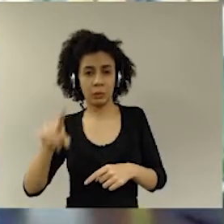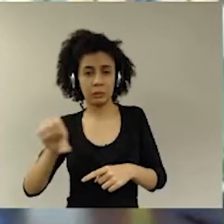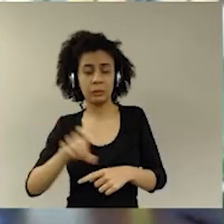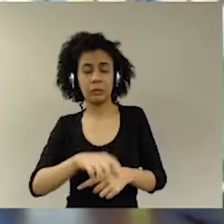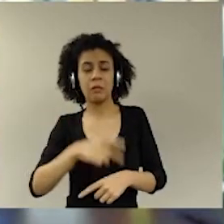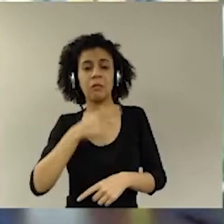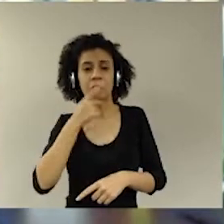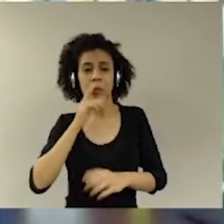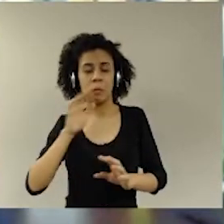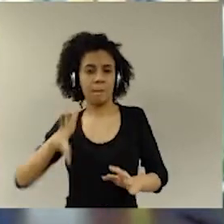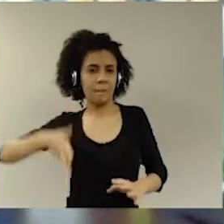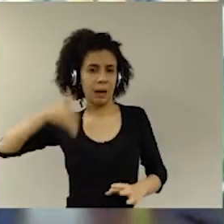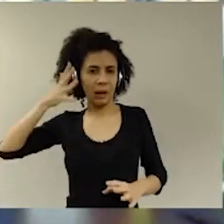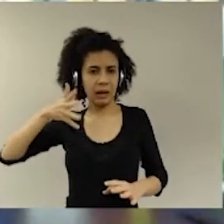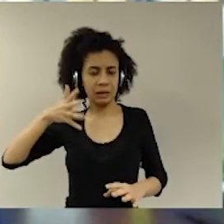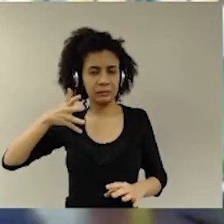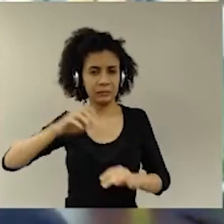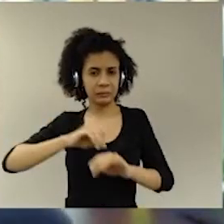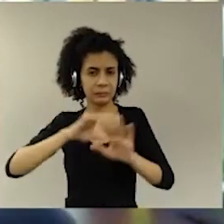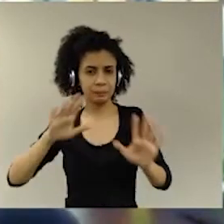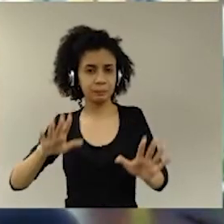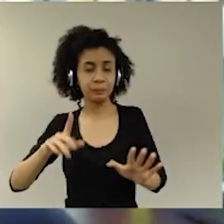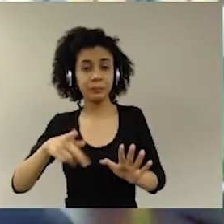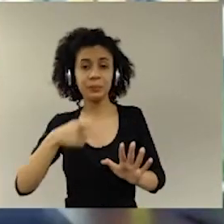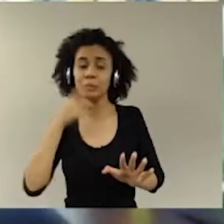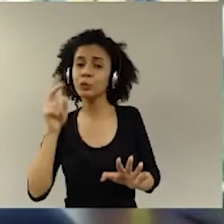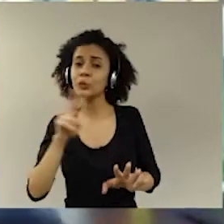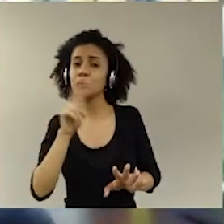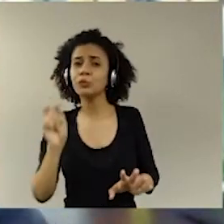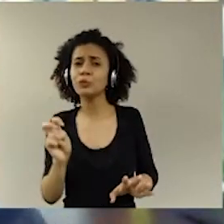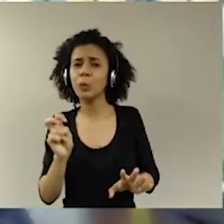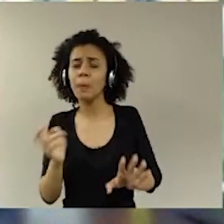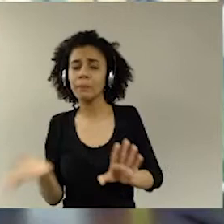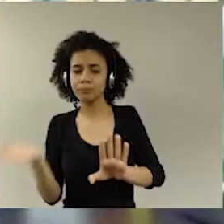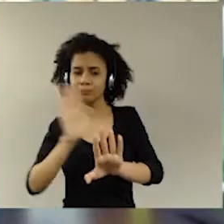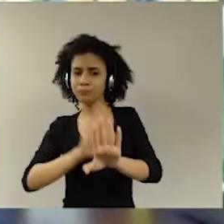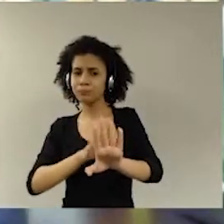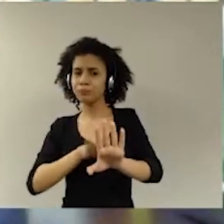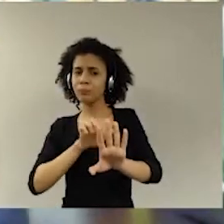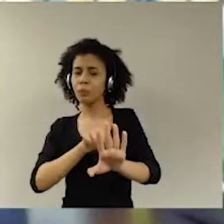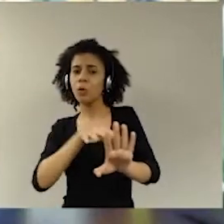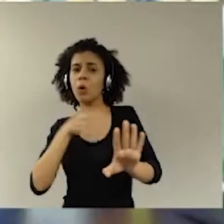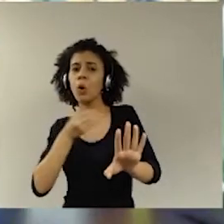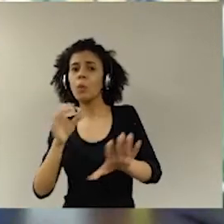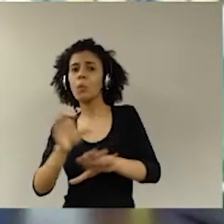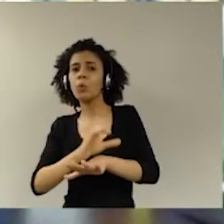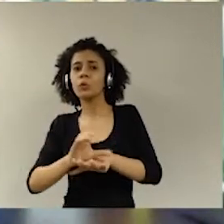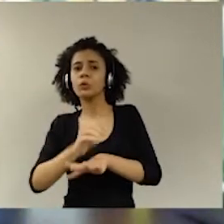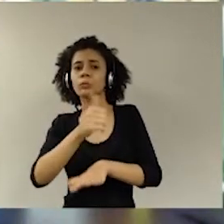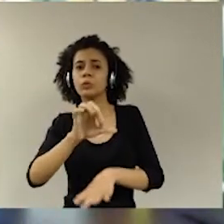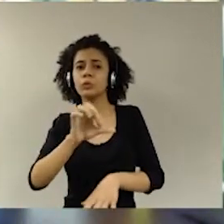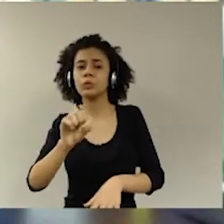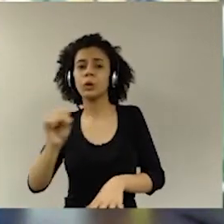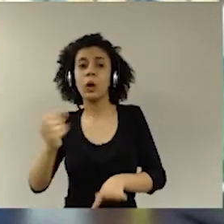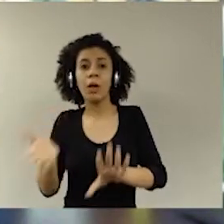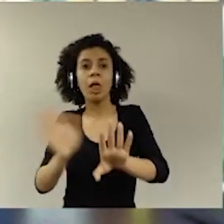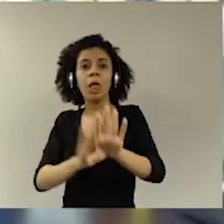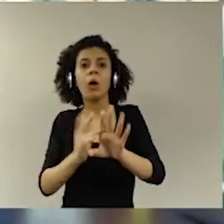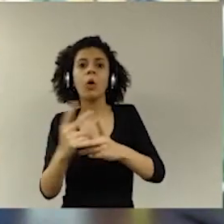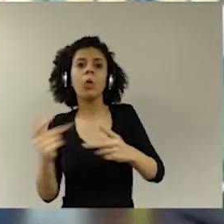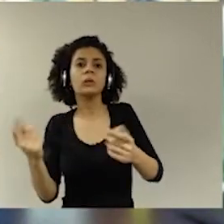a palestra magna, ele relatou os bastidores da Constituinte de 1988, e